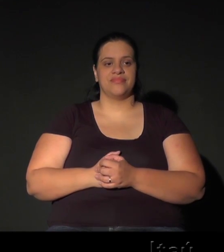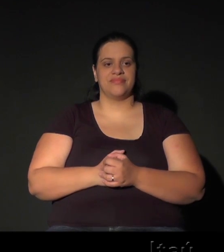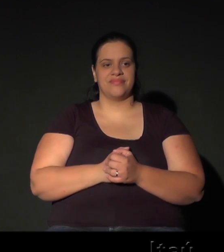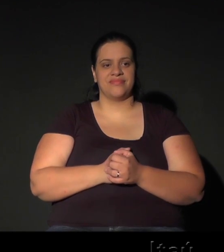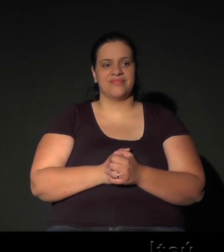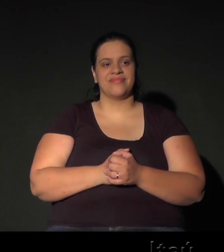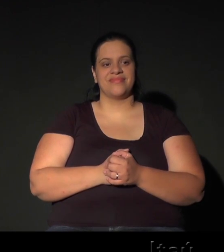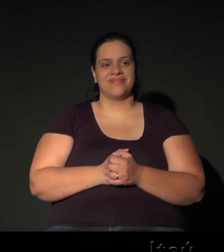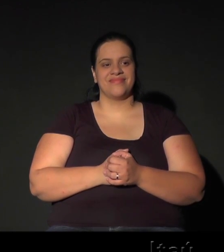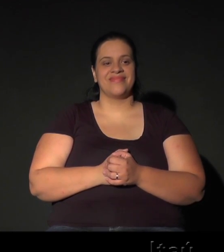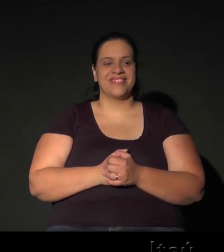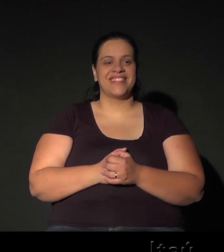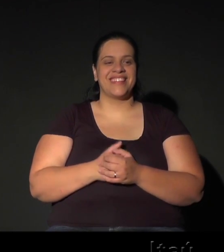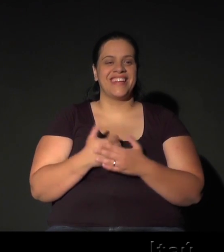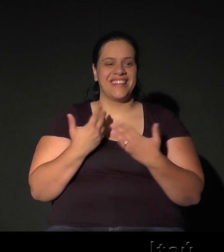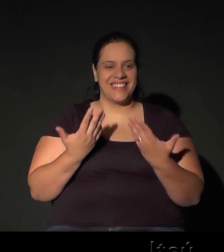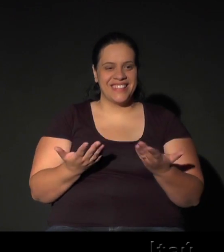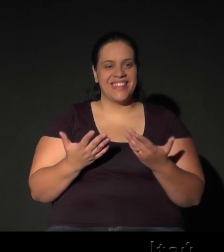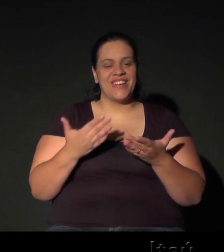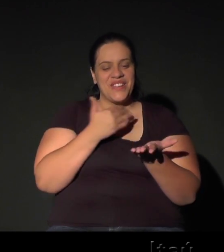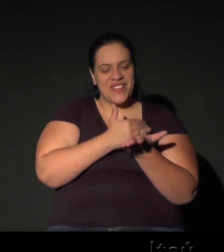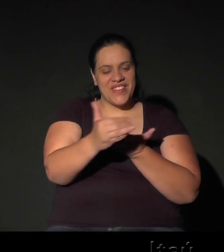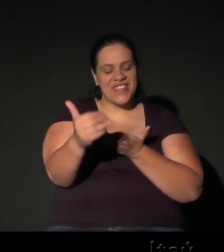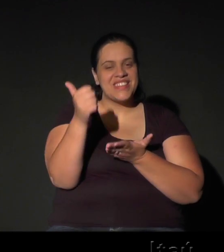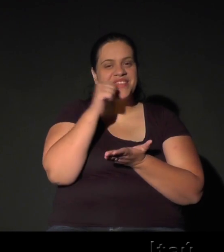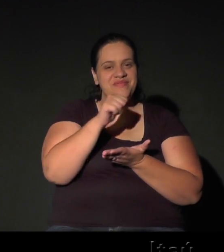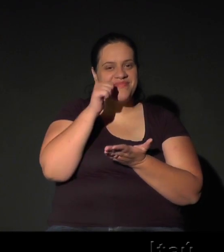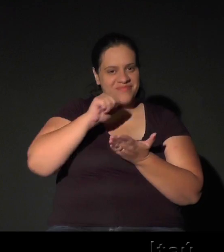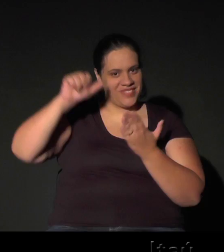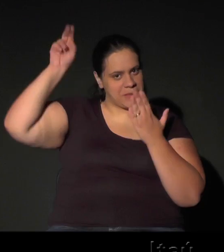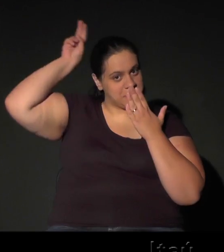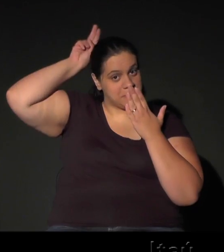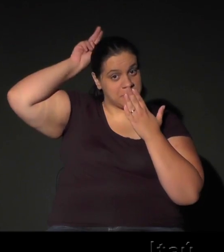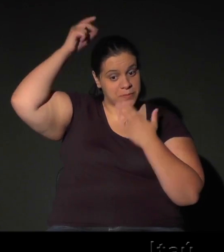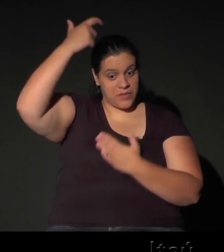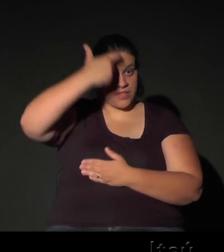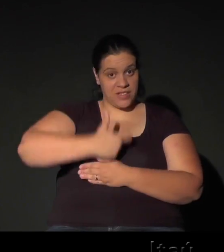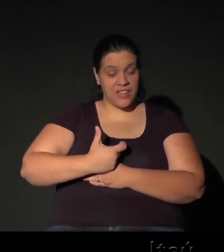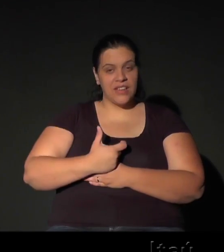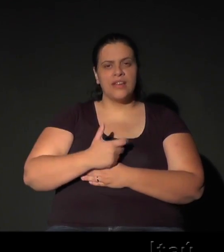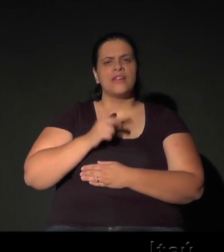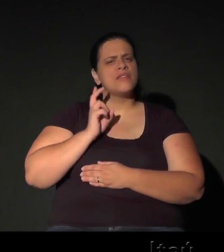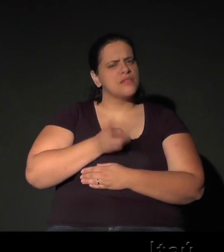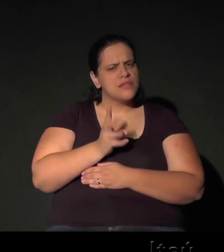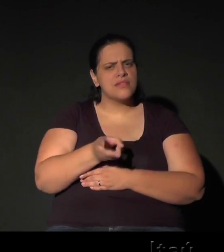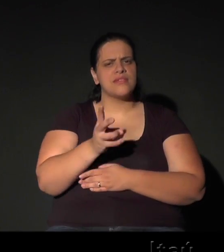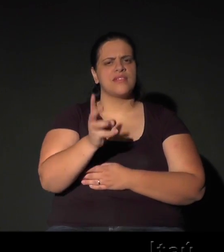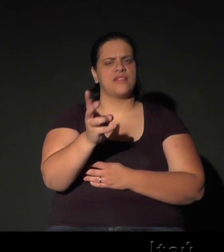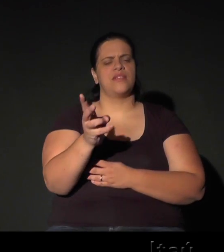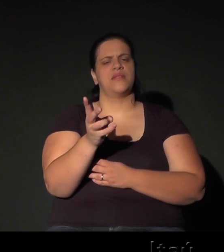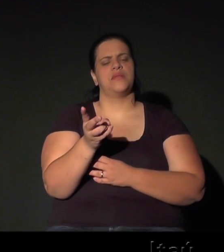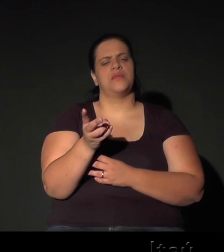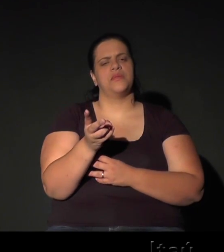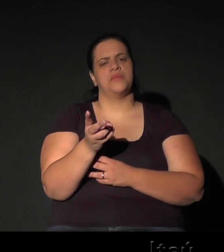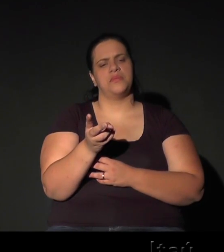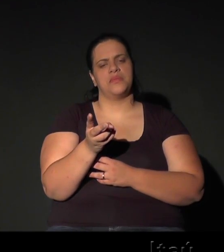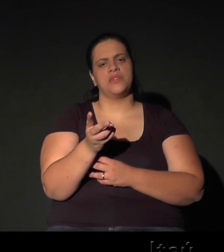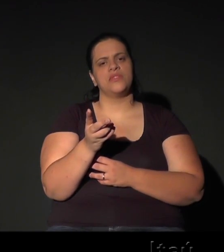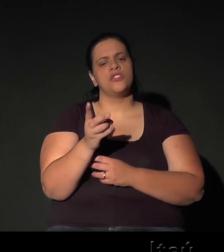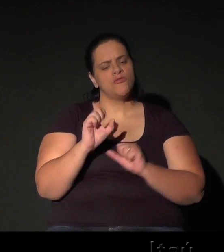então para começar nós mulheres indígenas sempre tivemos a